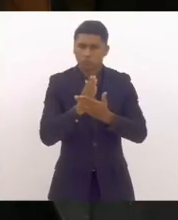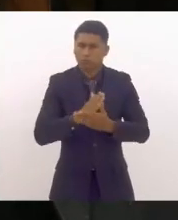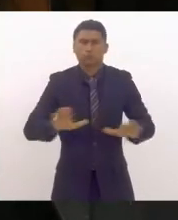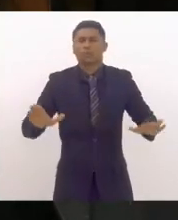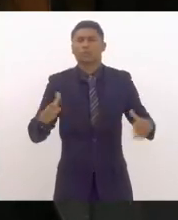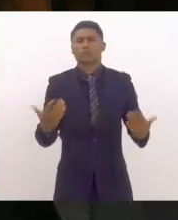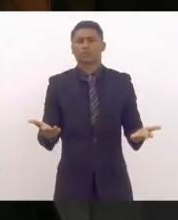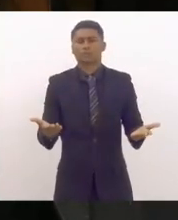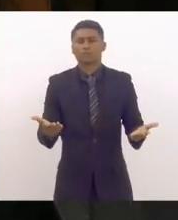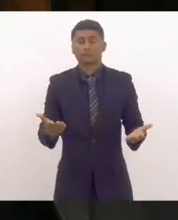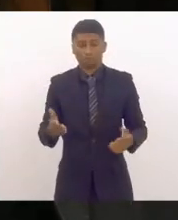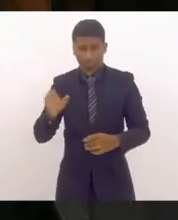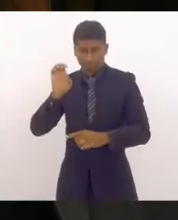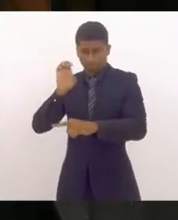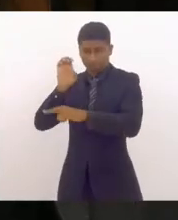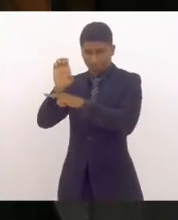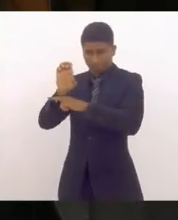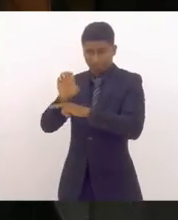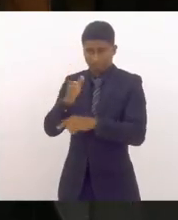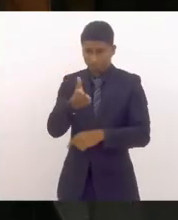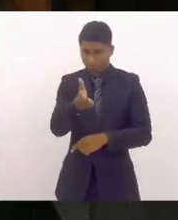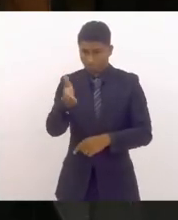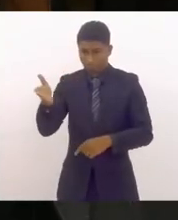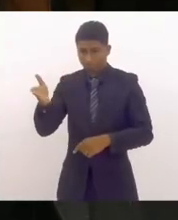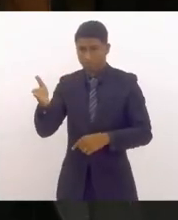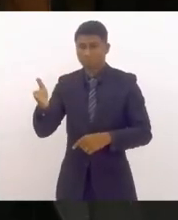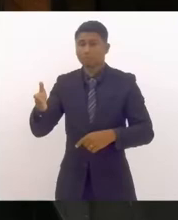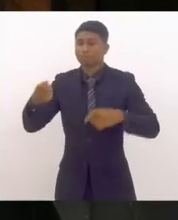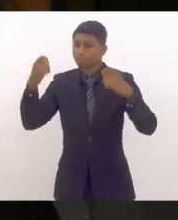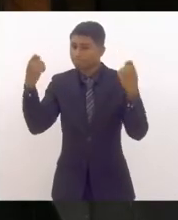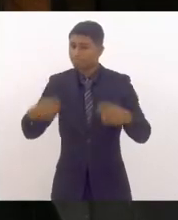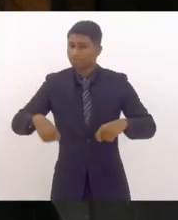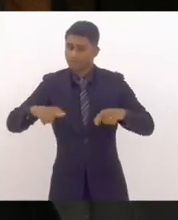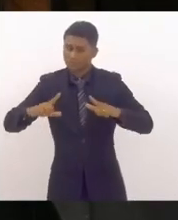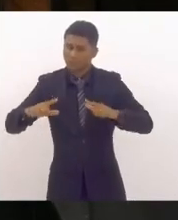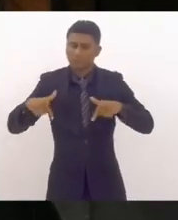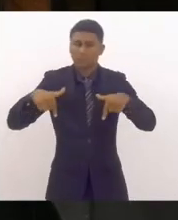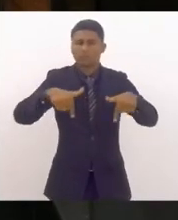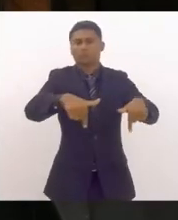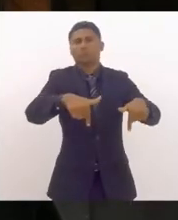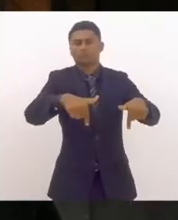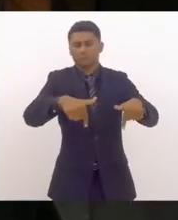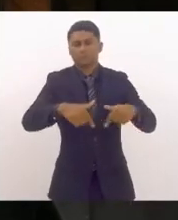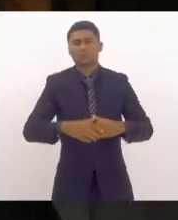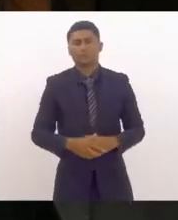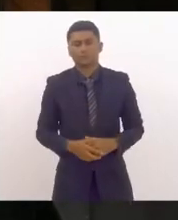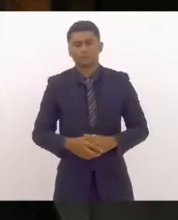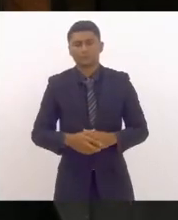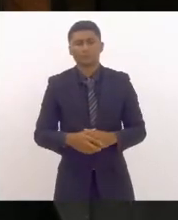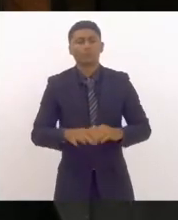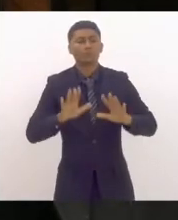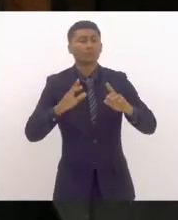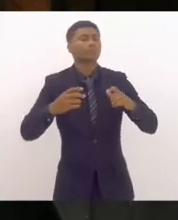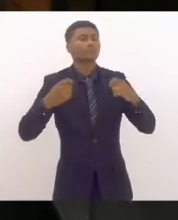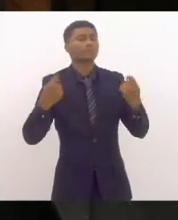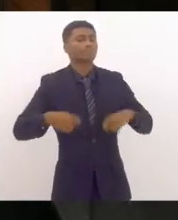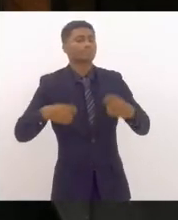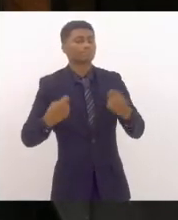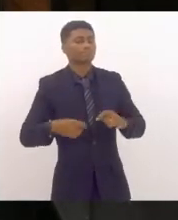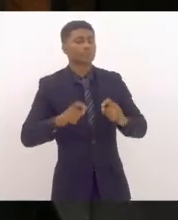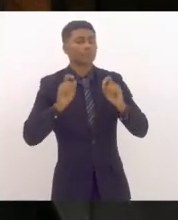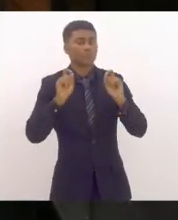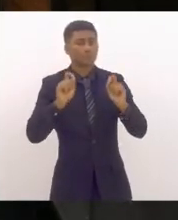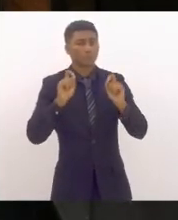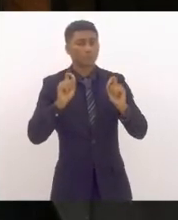nas diferentes esferas posso enfrentar esses flagelos é preciso também criar